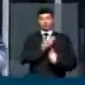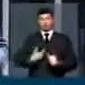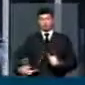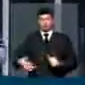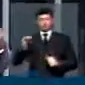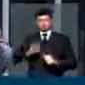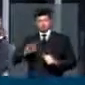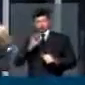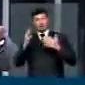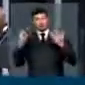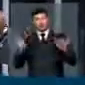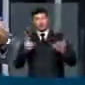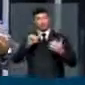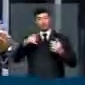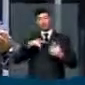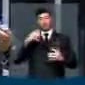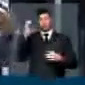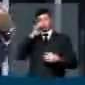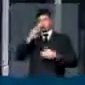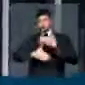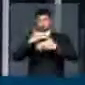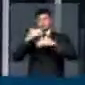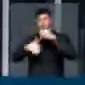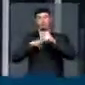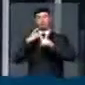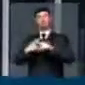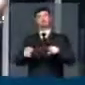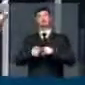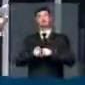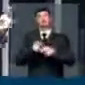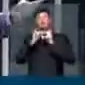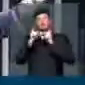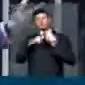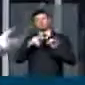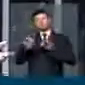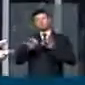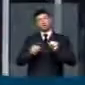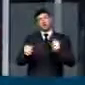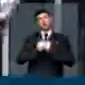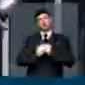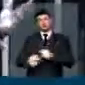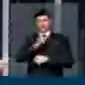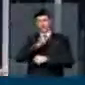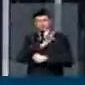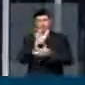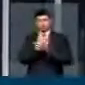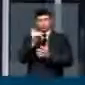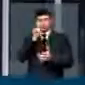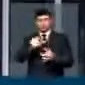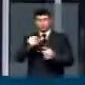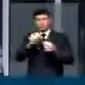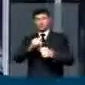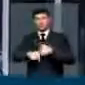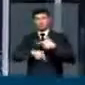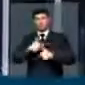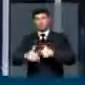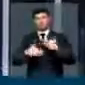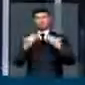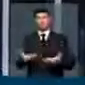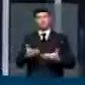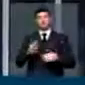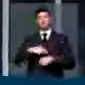federal. Então isso vai dar mais agilidade e também o gestor vai se preparar com a sua equipe técnica para ele poder fazer esse trabalho